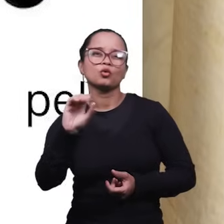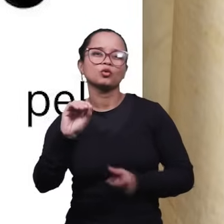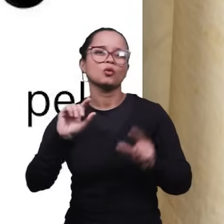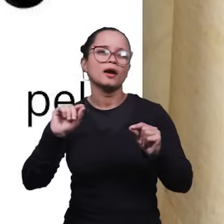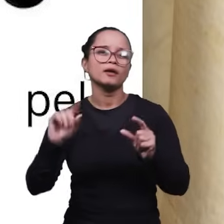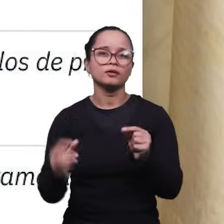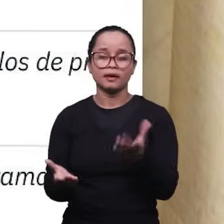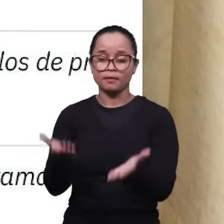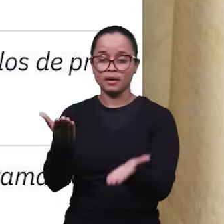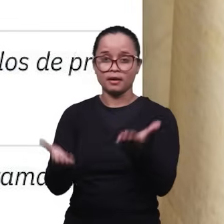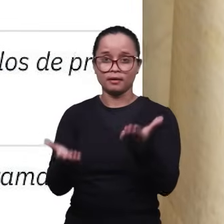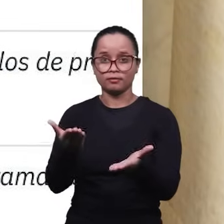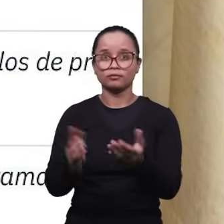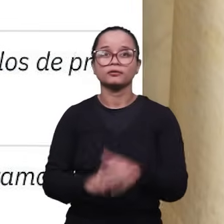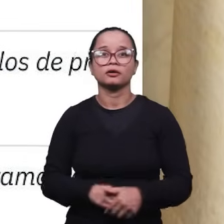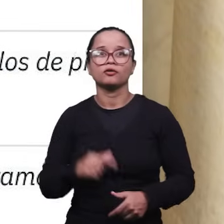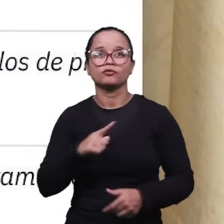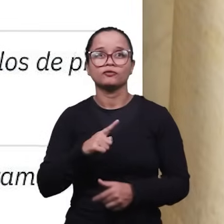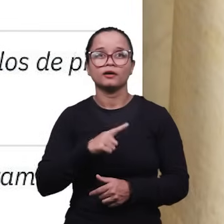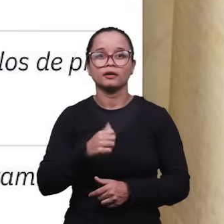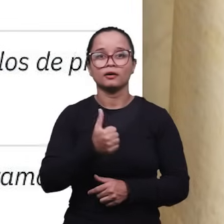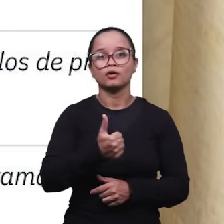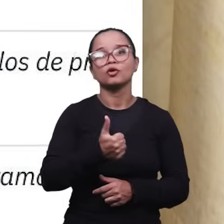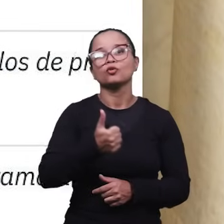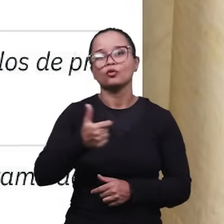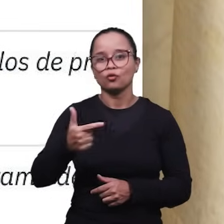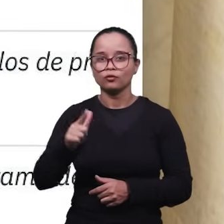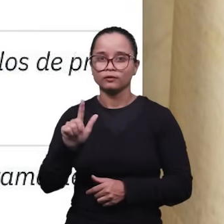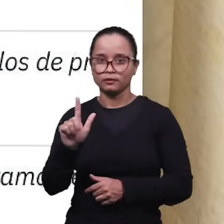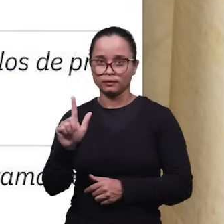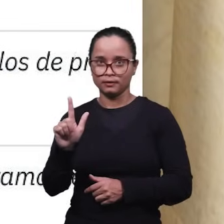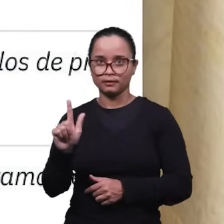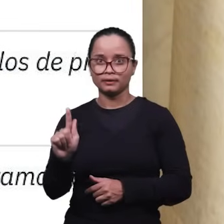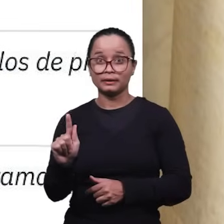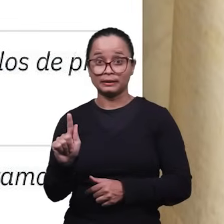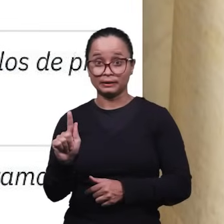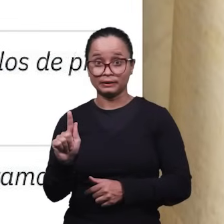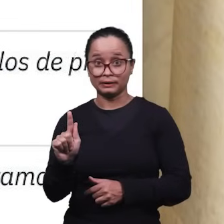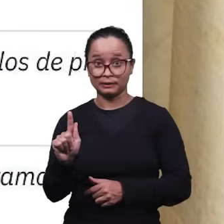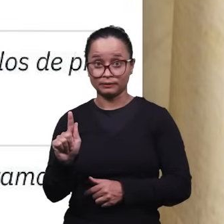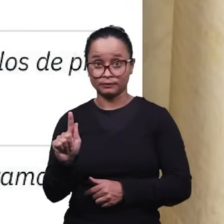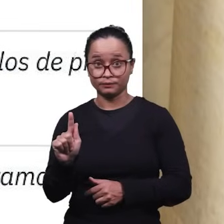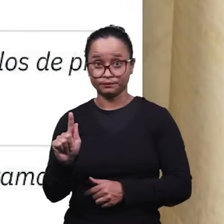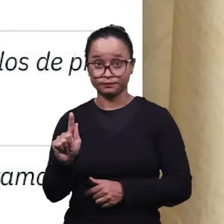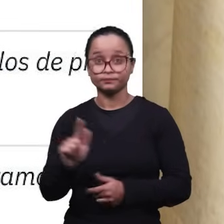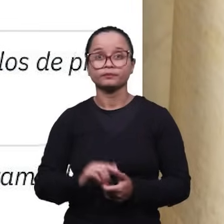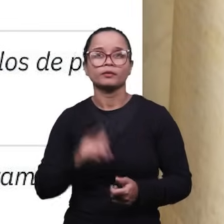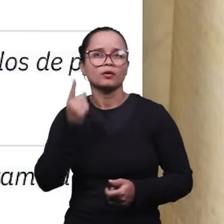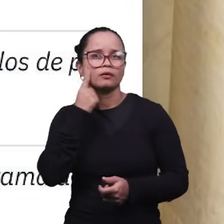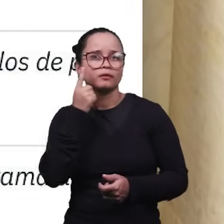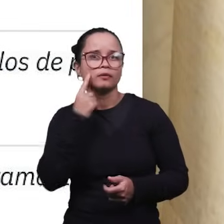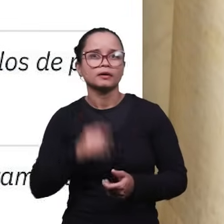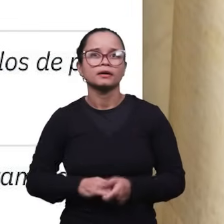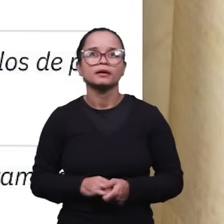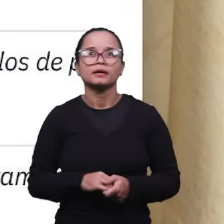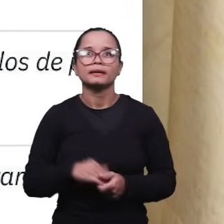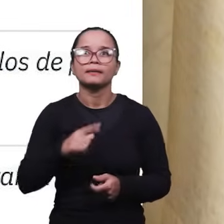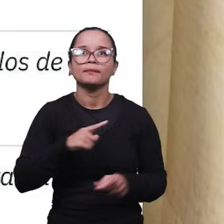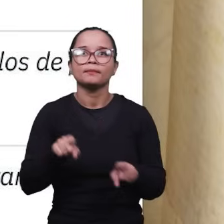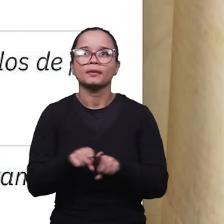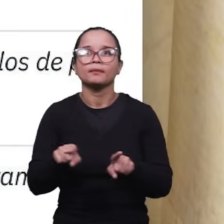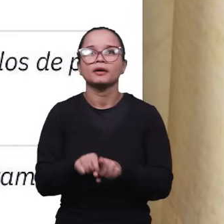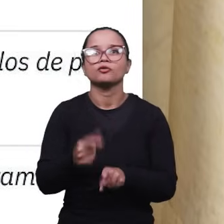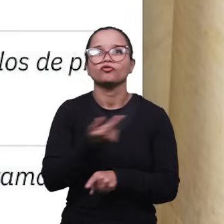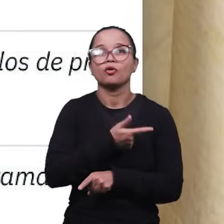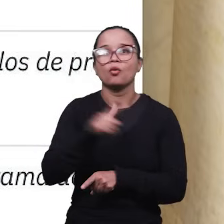cerca de 12 gramas, era uma unidade de peso. Também havia a mina, que era outra medida